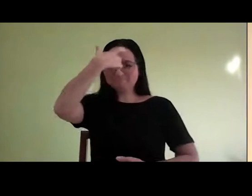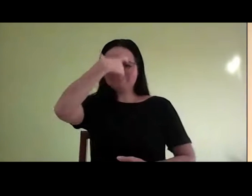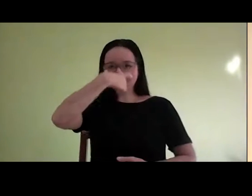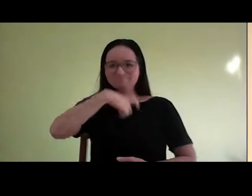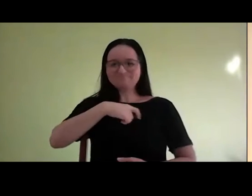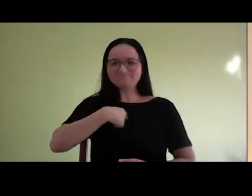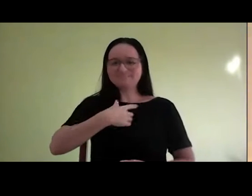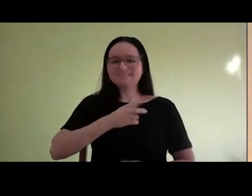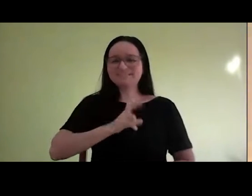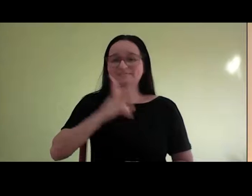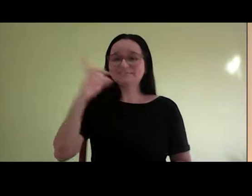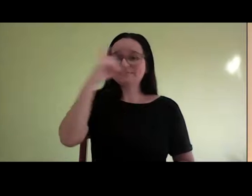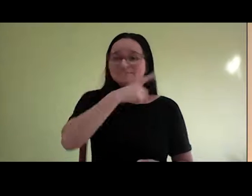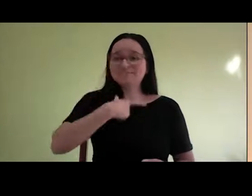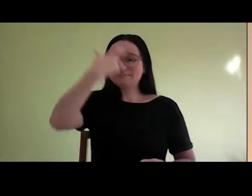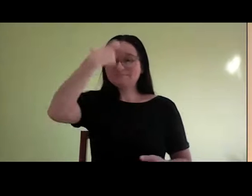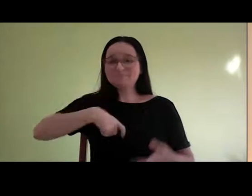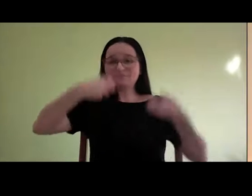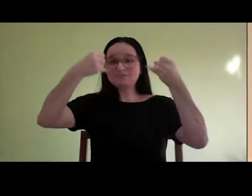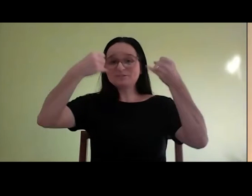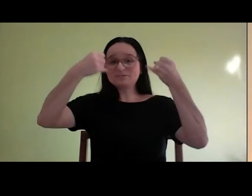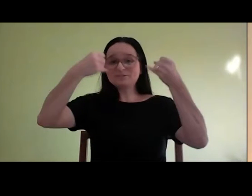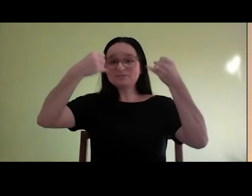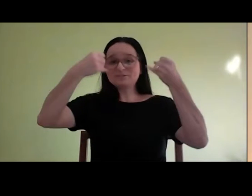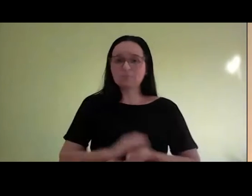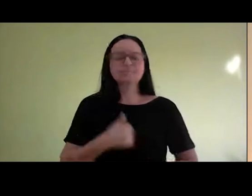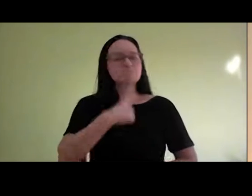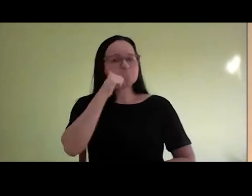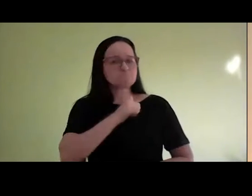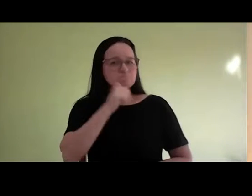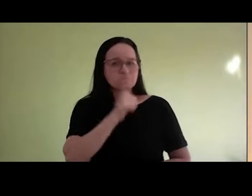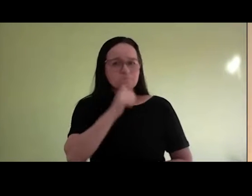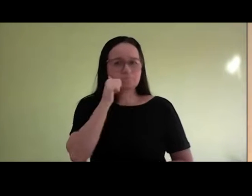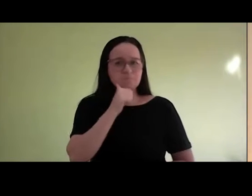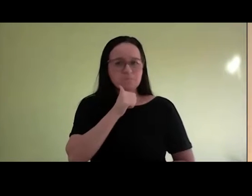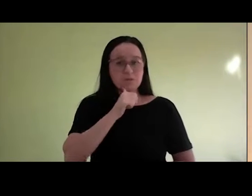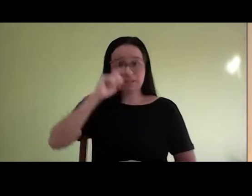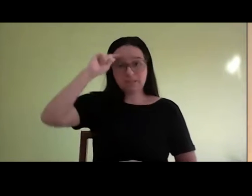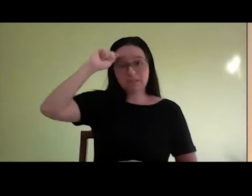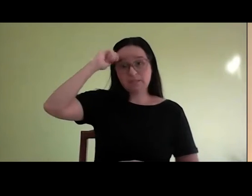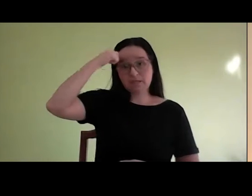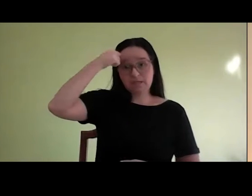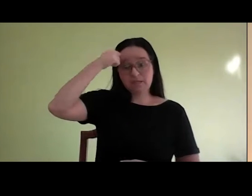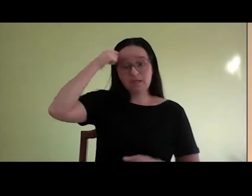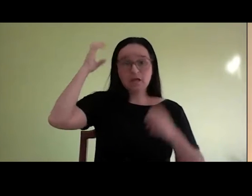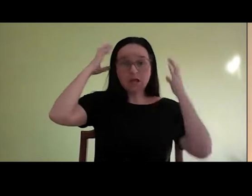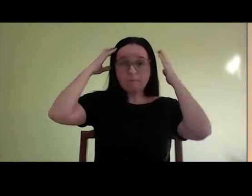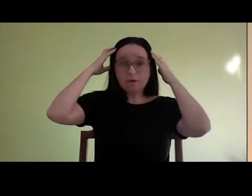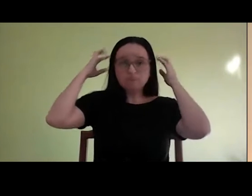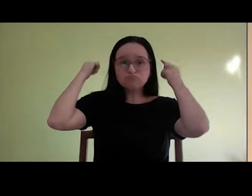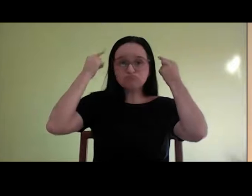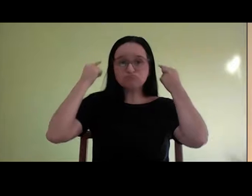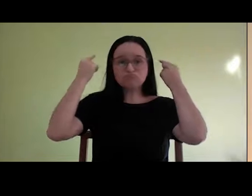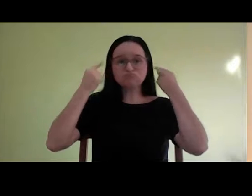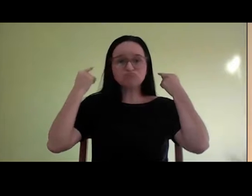dificuldade de me descrever. Então, eu sou uma mulher negra, tenho cabelos crespos na altura